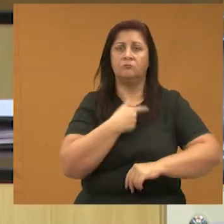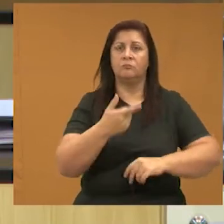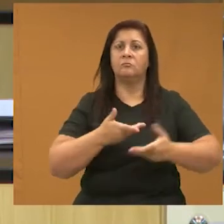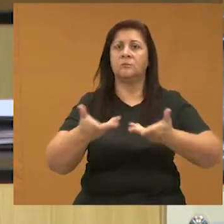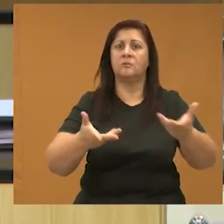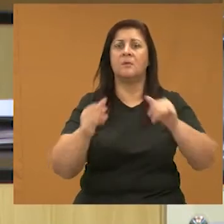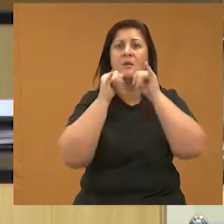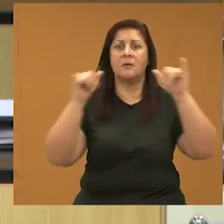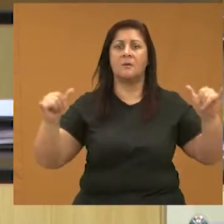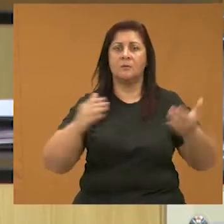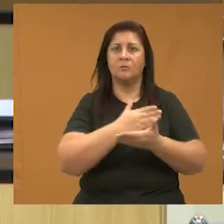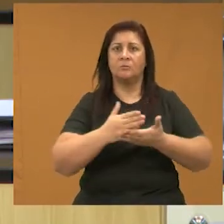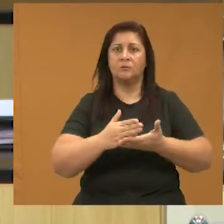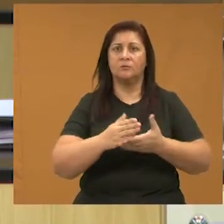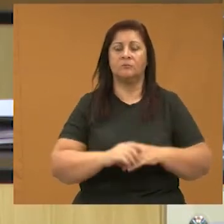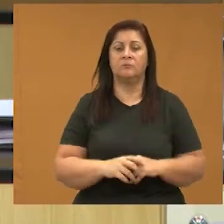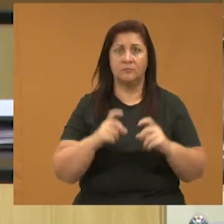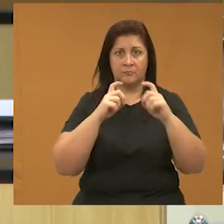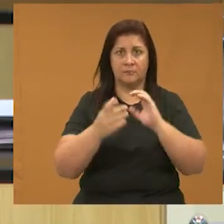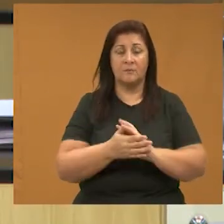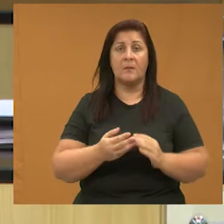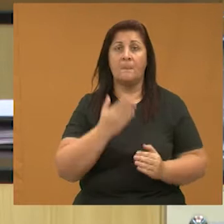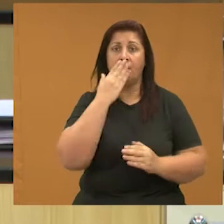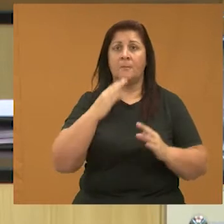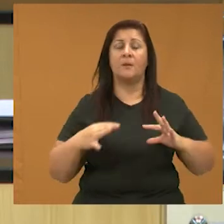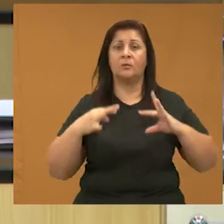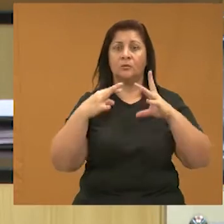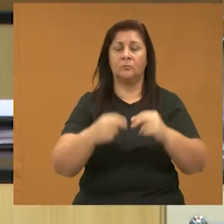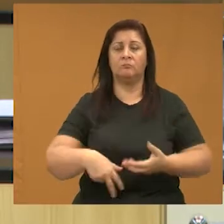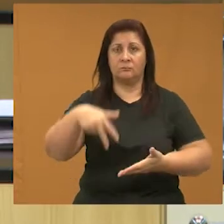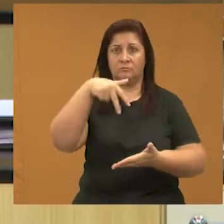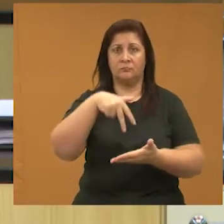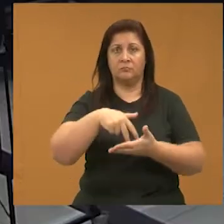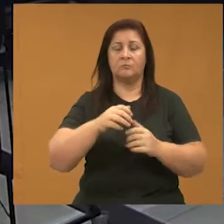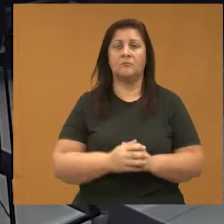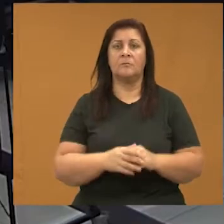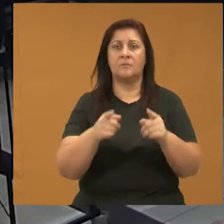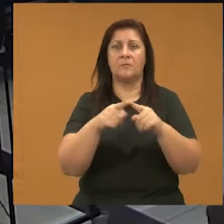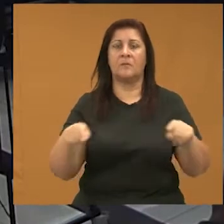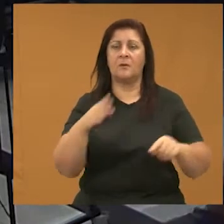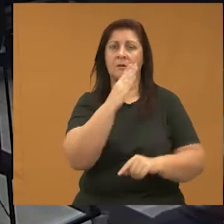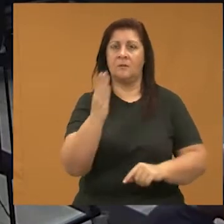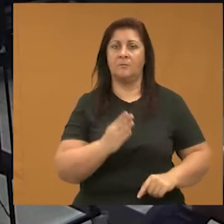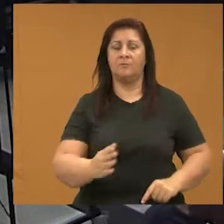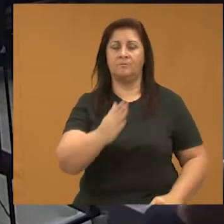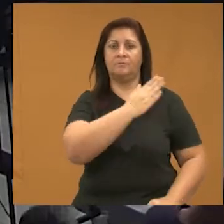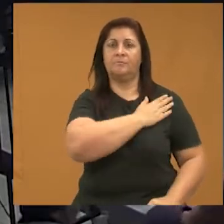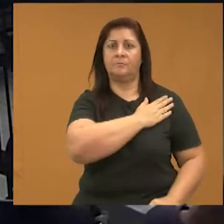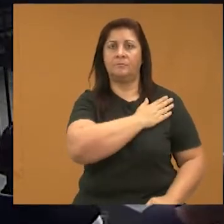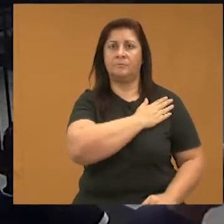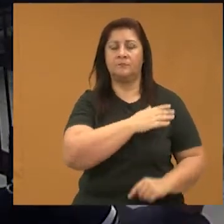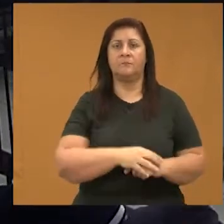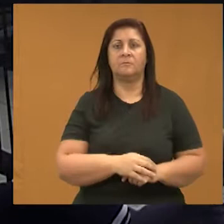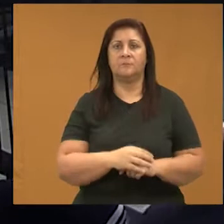declaro aberta a presente sessão ordinária. Peço a todos que se levantem para a execução do hino nacional brasileiro.